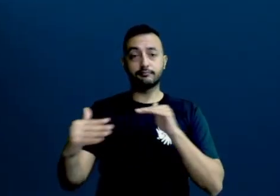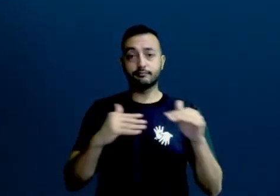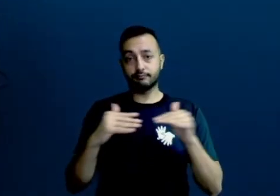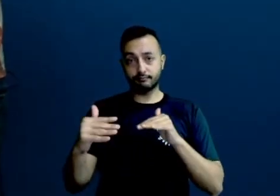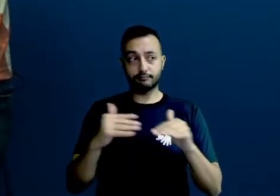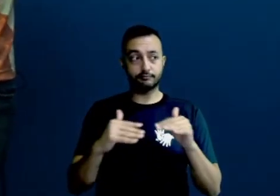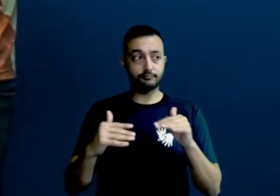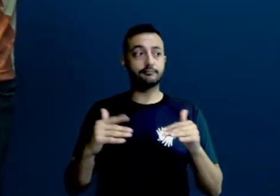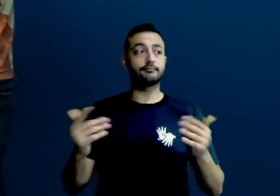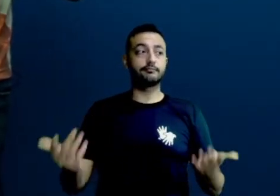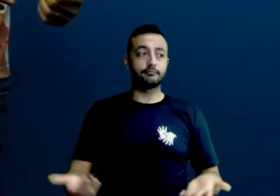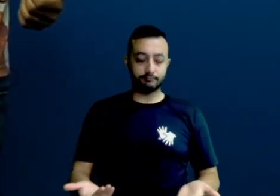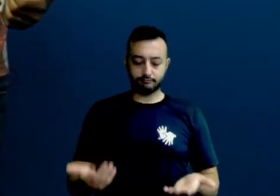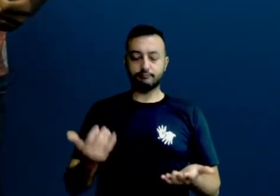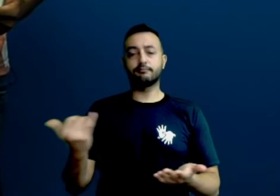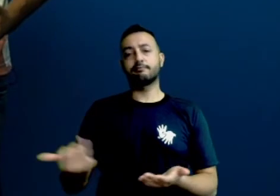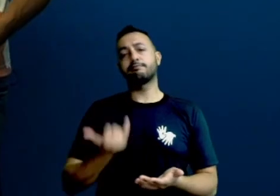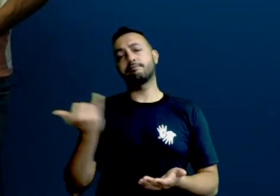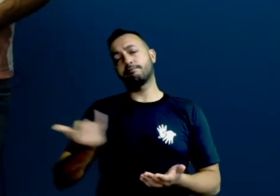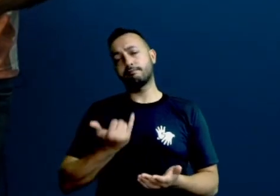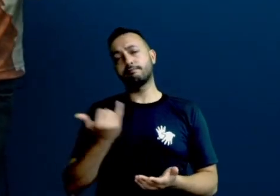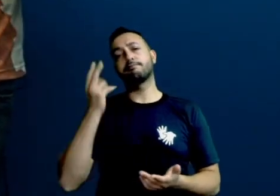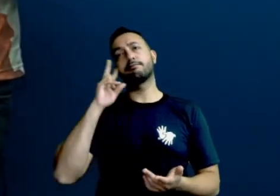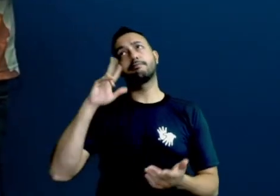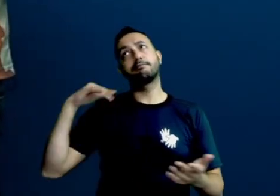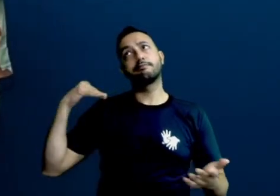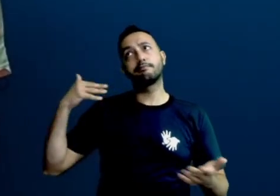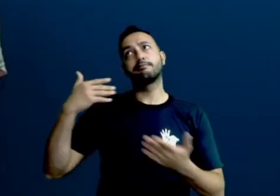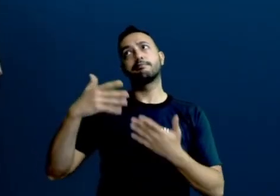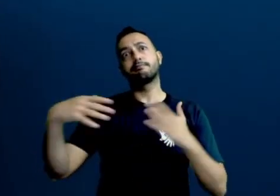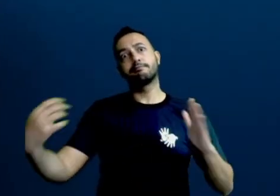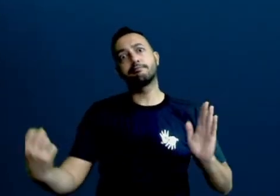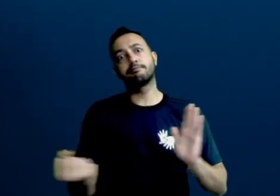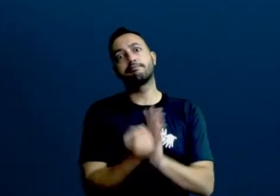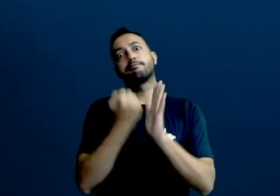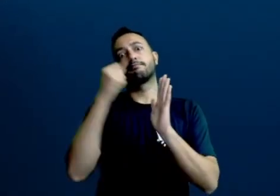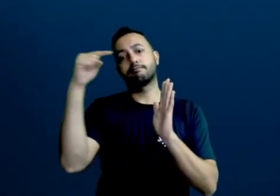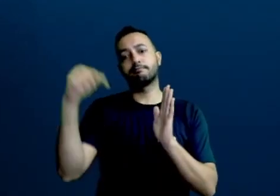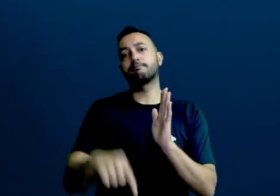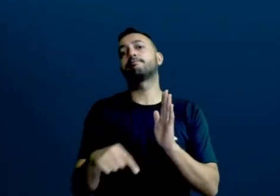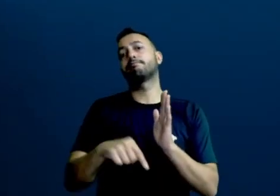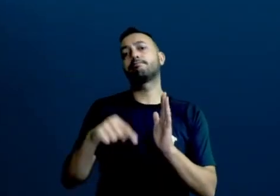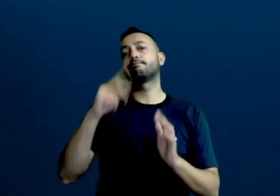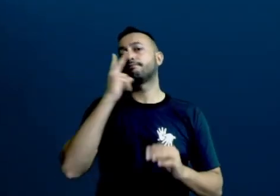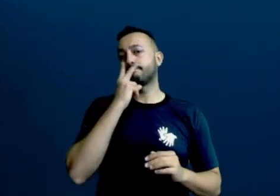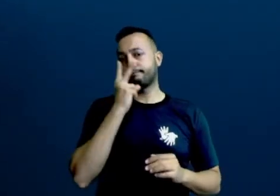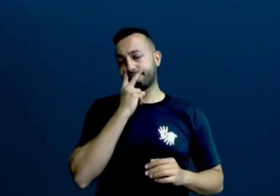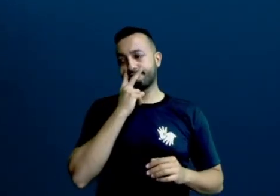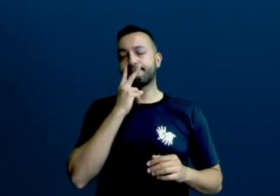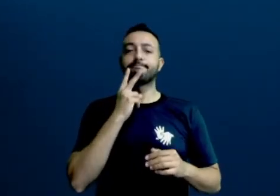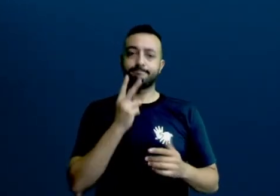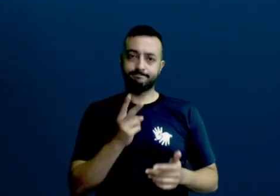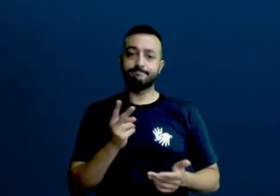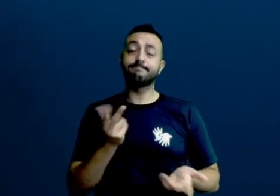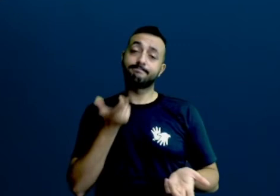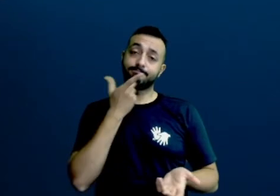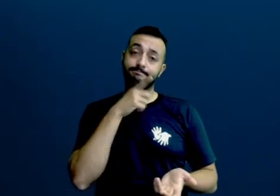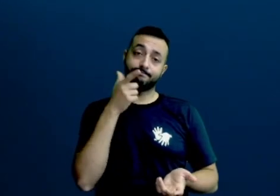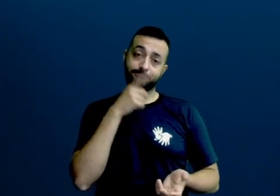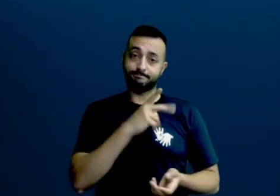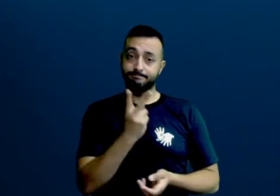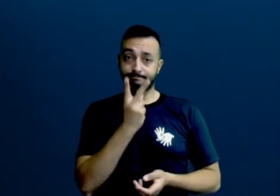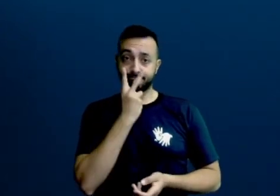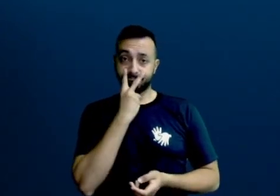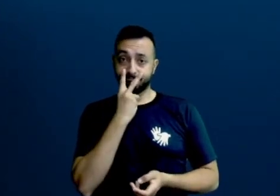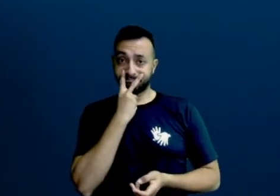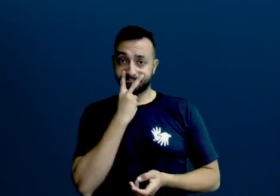batalha das Tabocas que foram um importante evento histórico que ocorreu aqui no nosso município né E que coloca Vitória